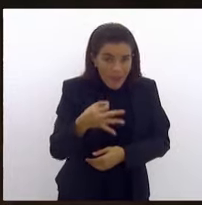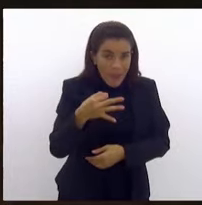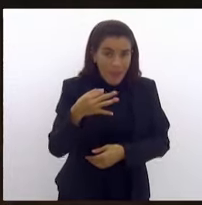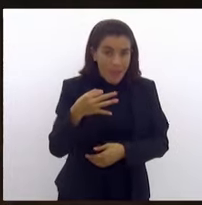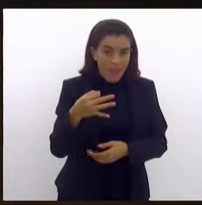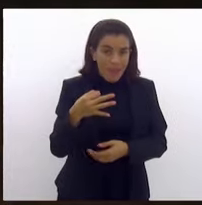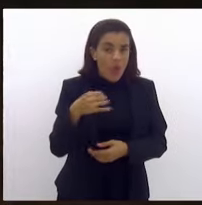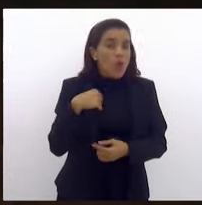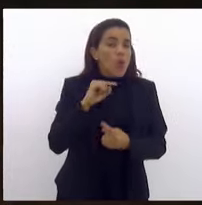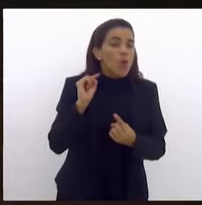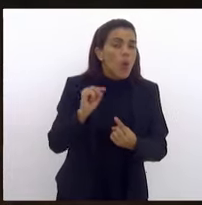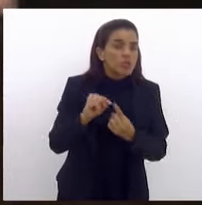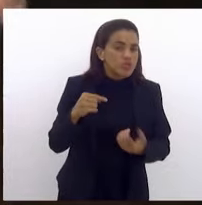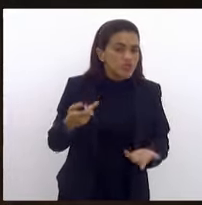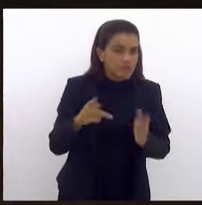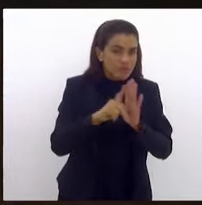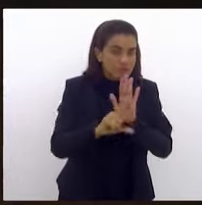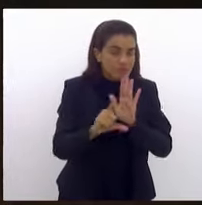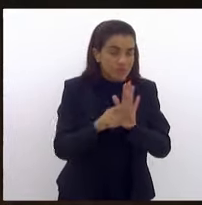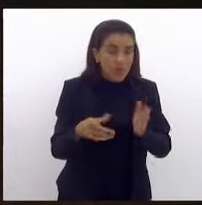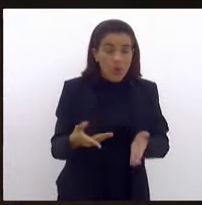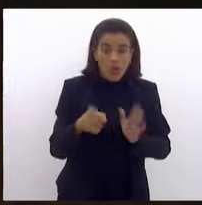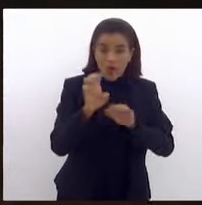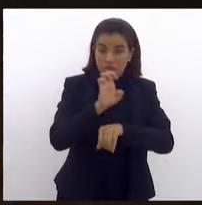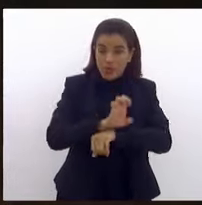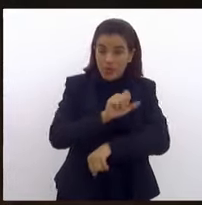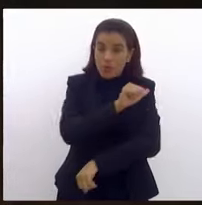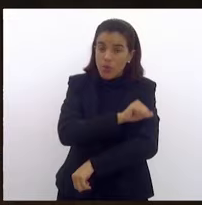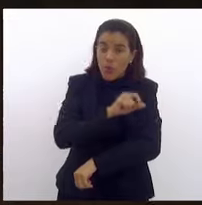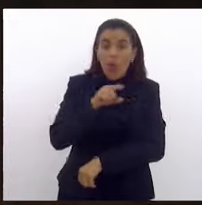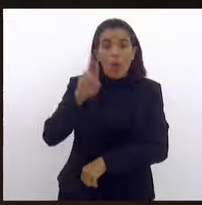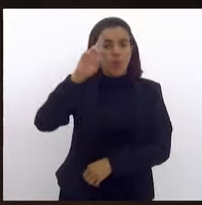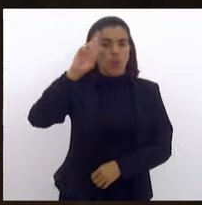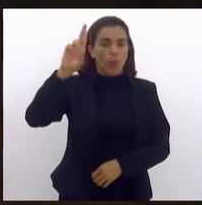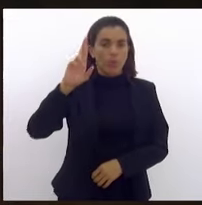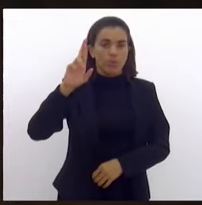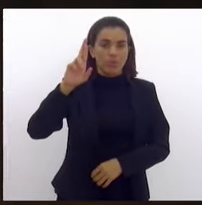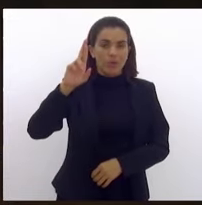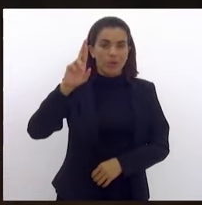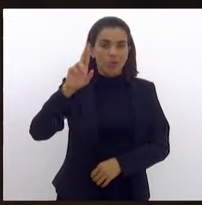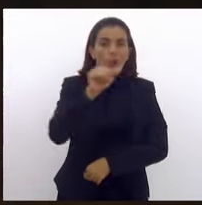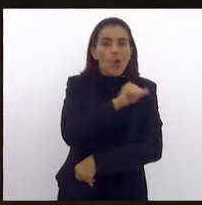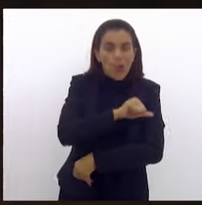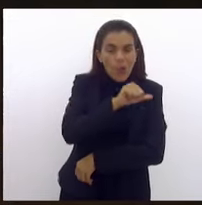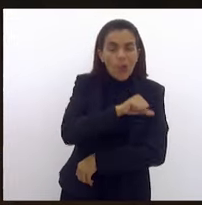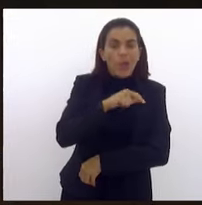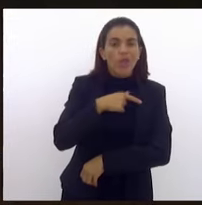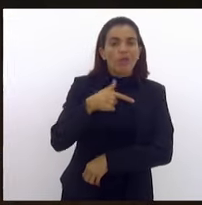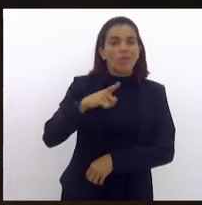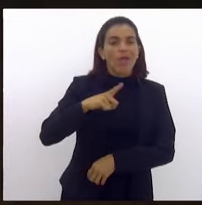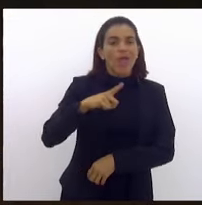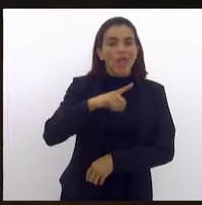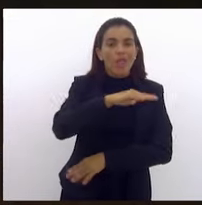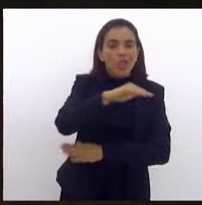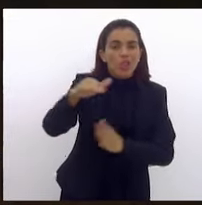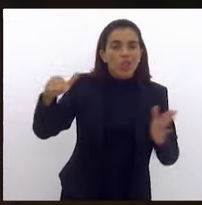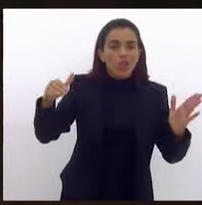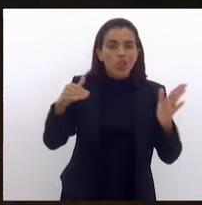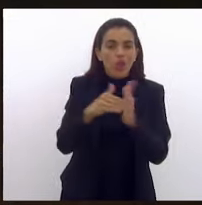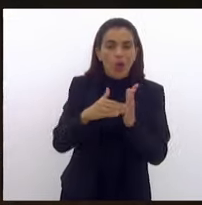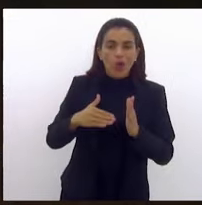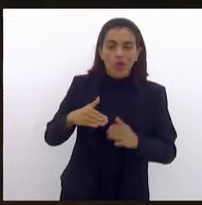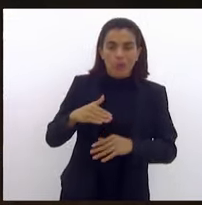eu pretendo fazer, o Estado do Rio de Janeiro é o proprietário, é o dono. O Rio de Janeiro é detentor de todo o